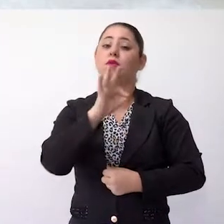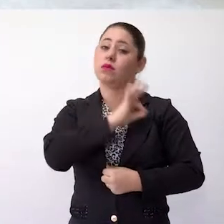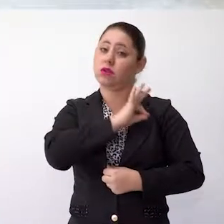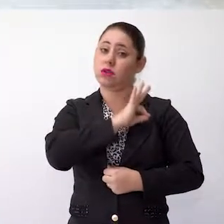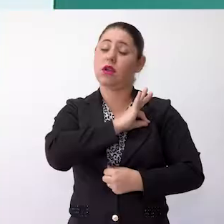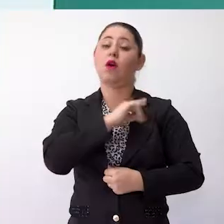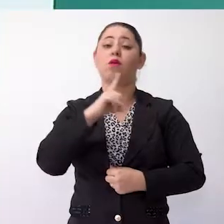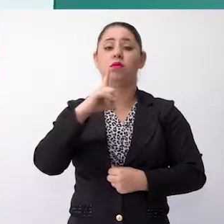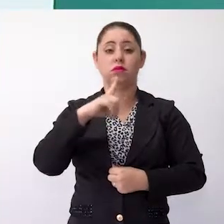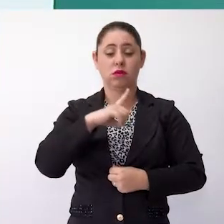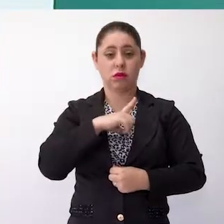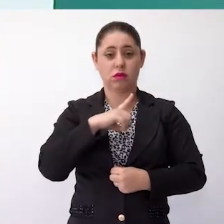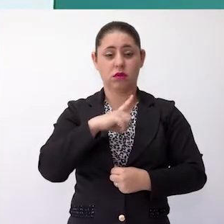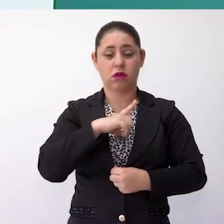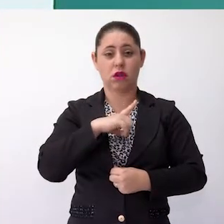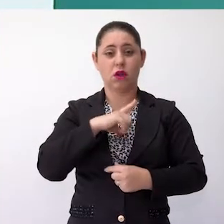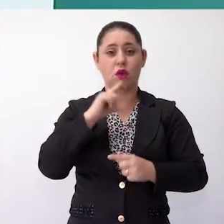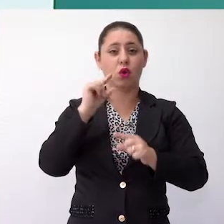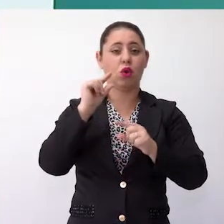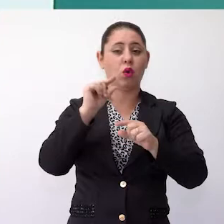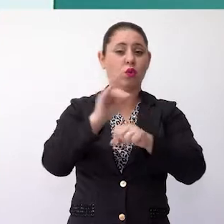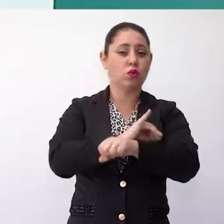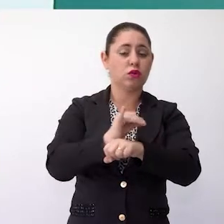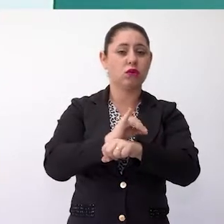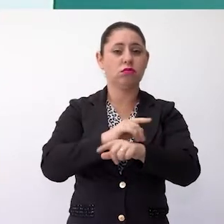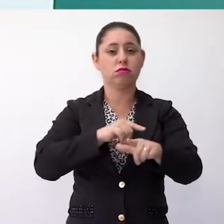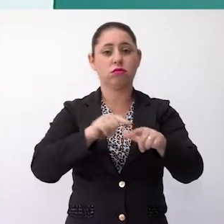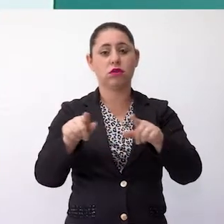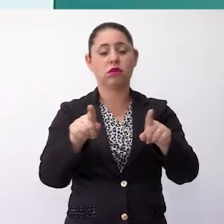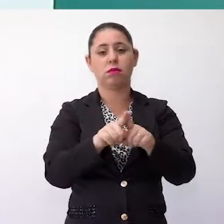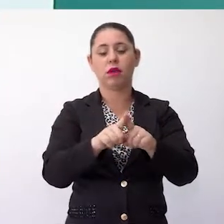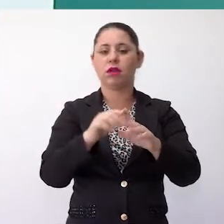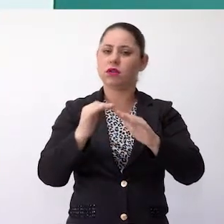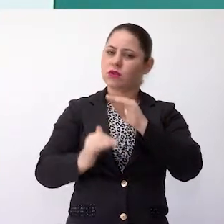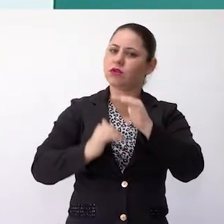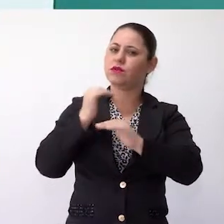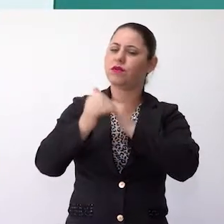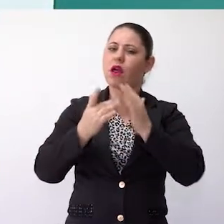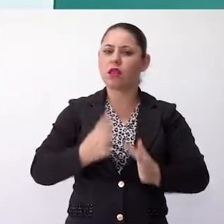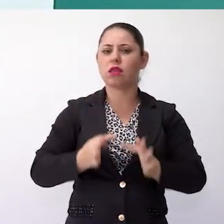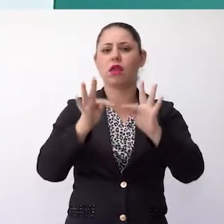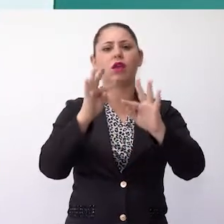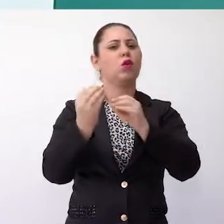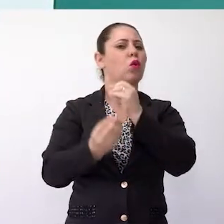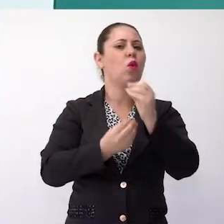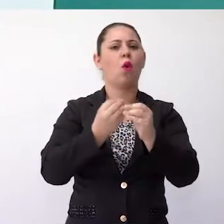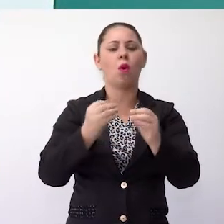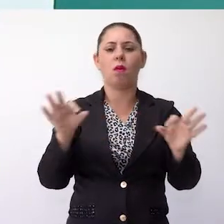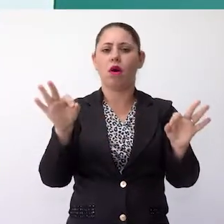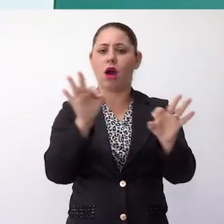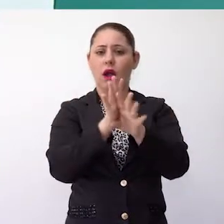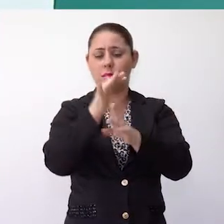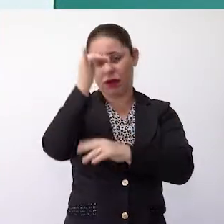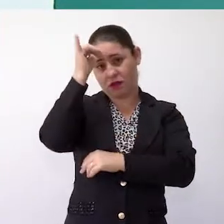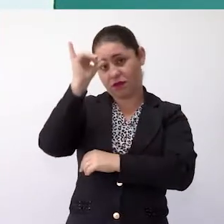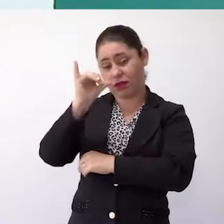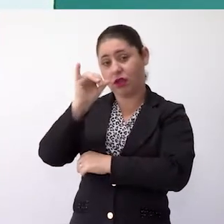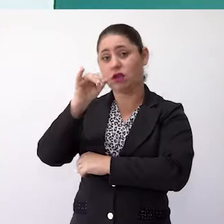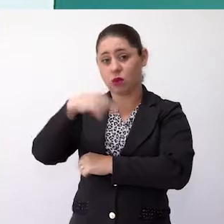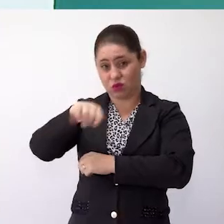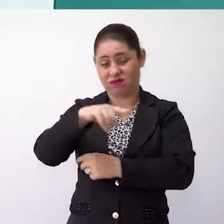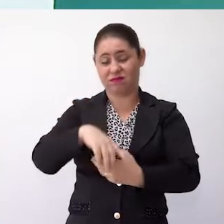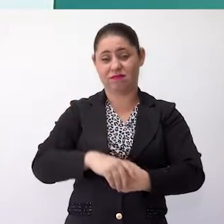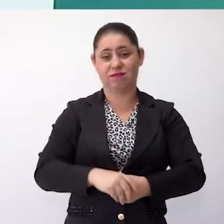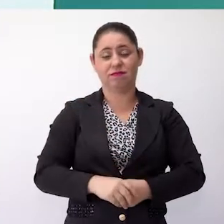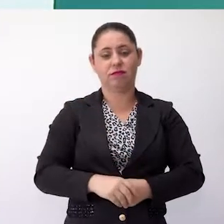dessas modus operandi, e a gente também desenvolve algumas técnicas de como estar combatendo isso. Quais sejam, né?